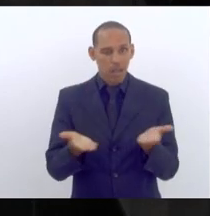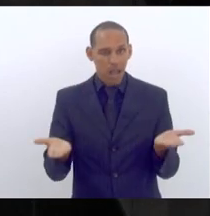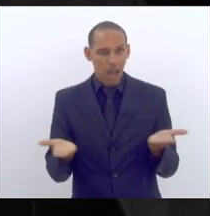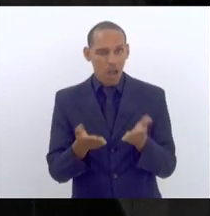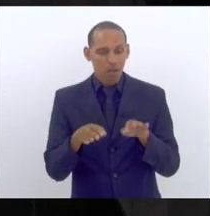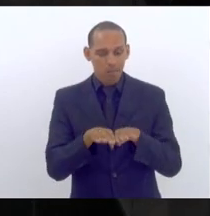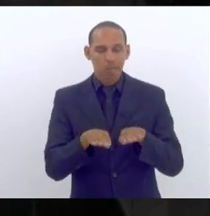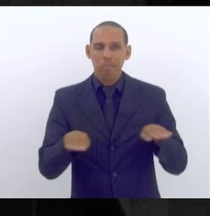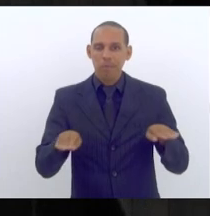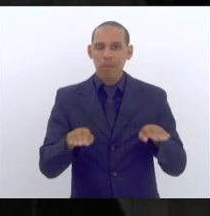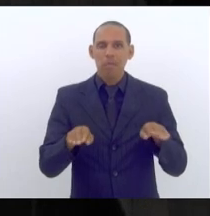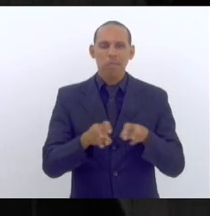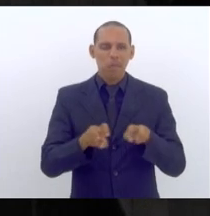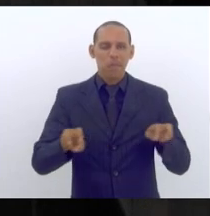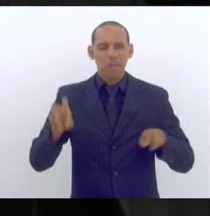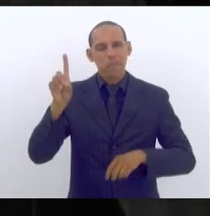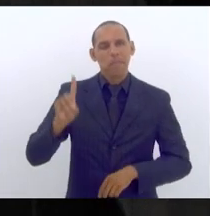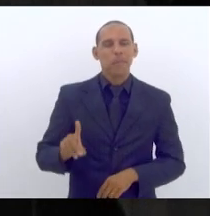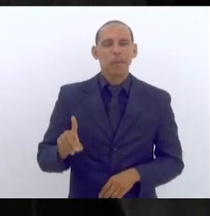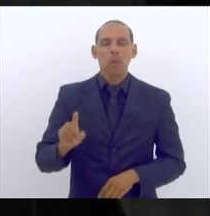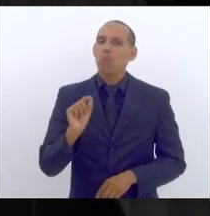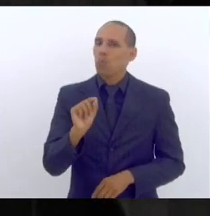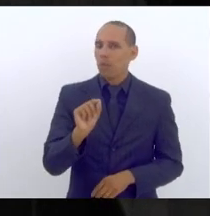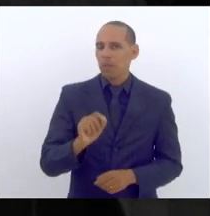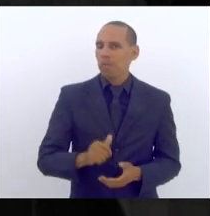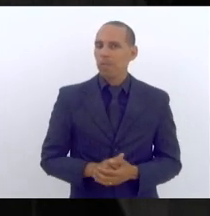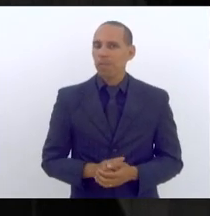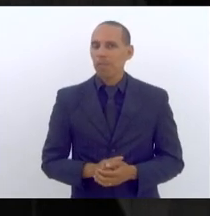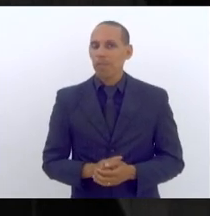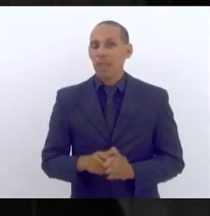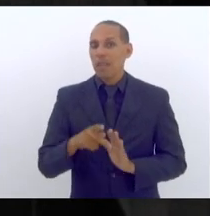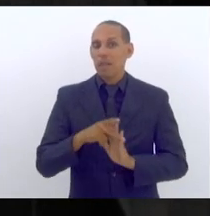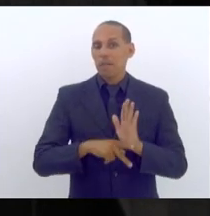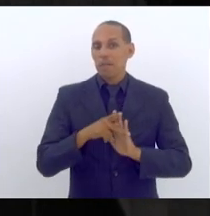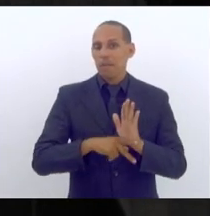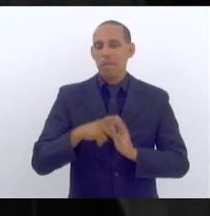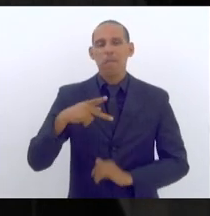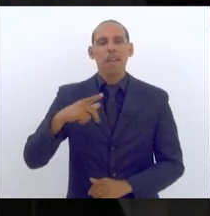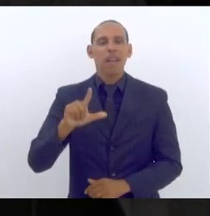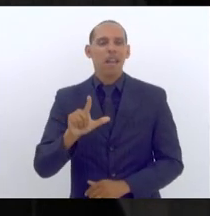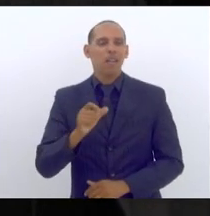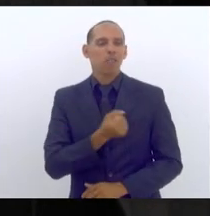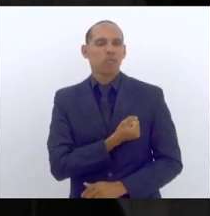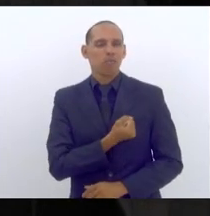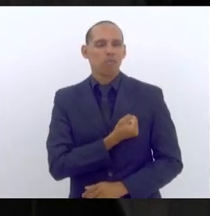diretora a um projeto de lei número